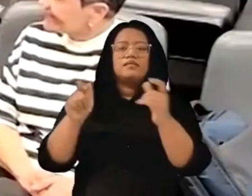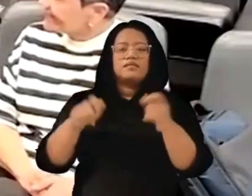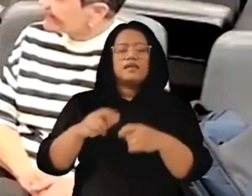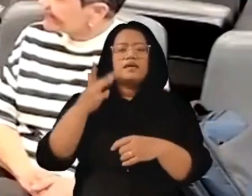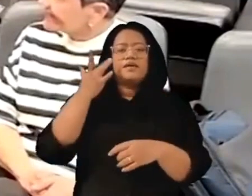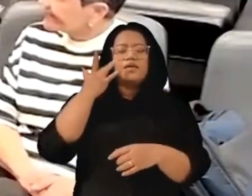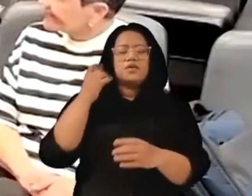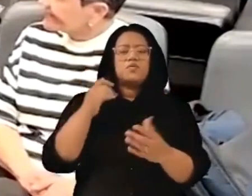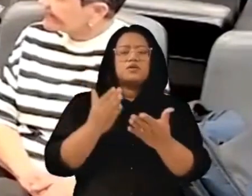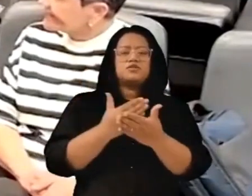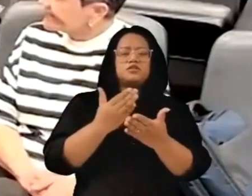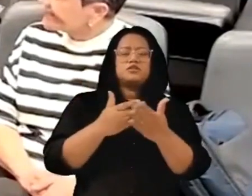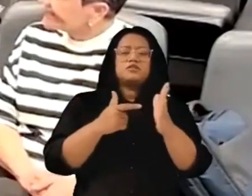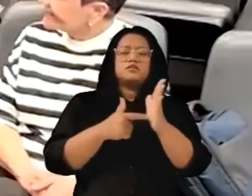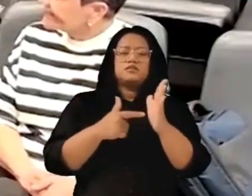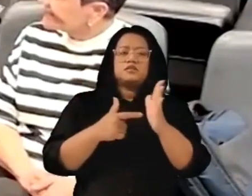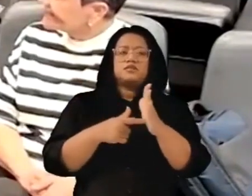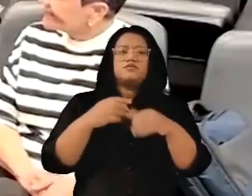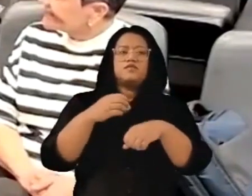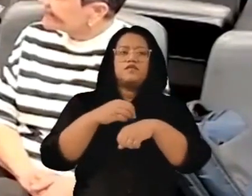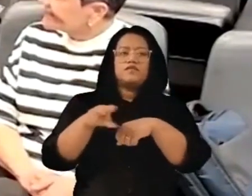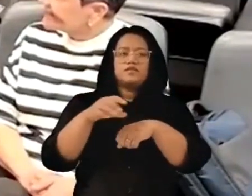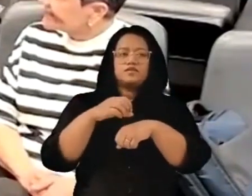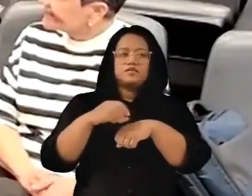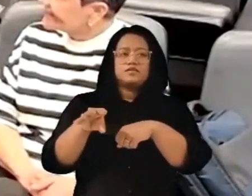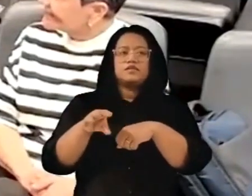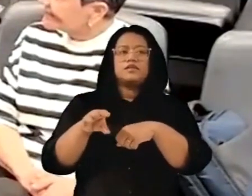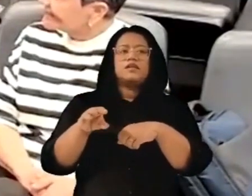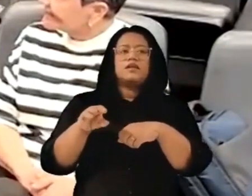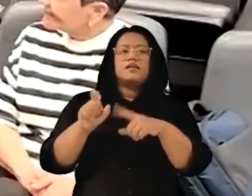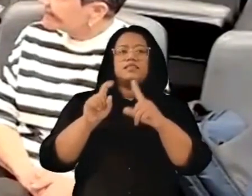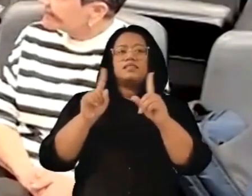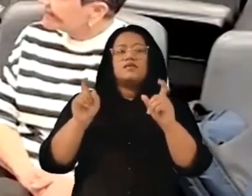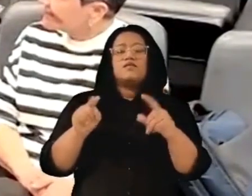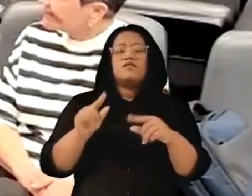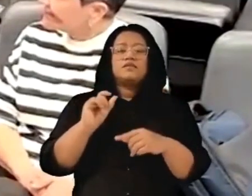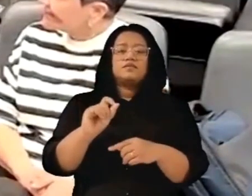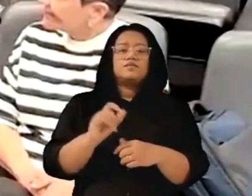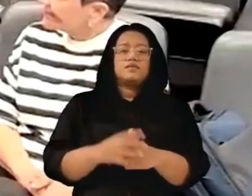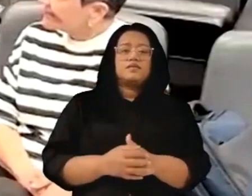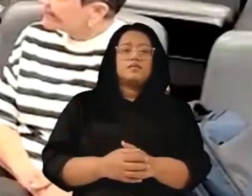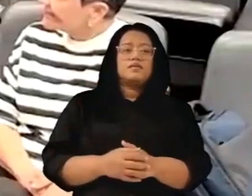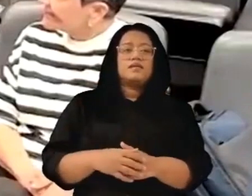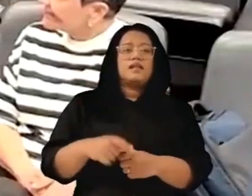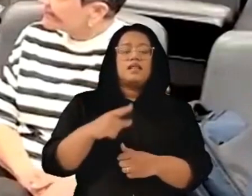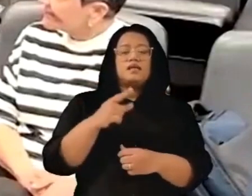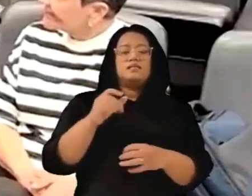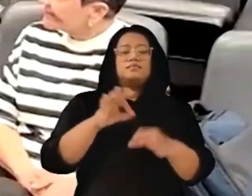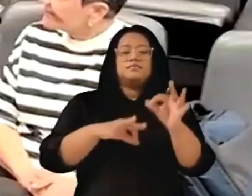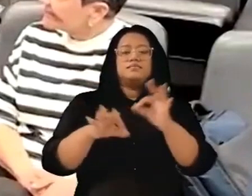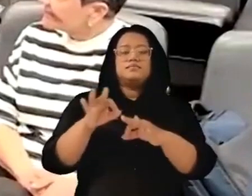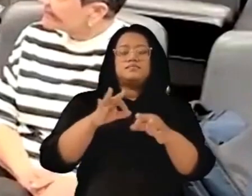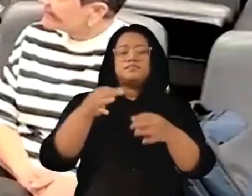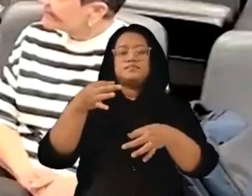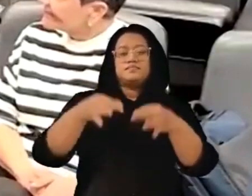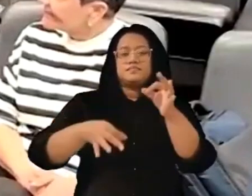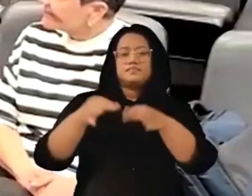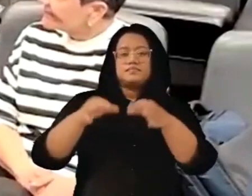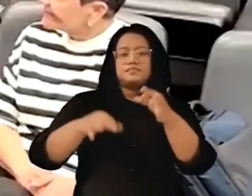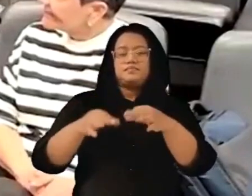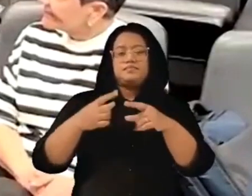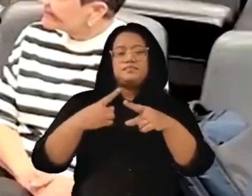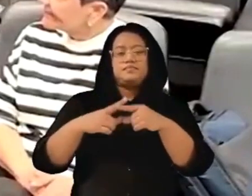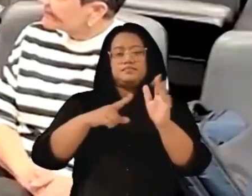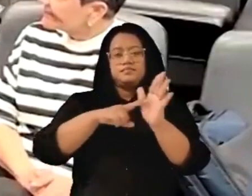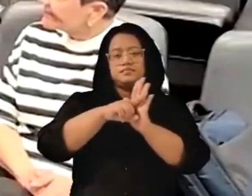judiciais, ele vai auxiliar a talvez uma construção de uma cultura jurídica, né, para que as inspeções judiciais possam